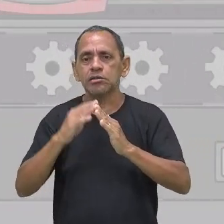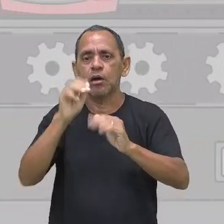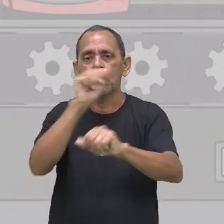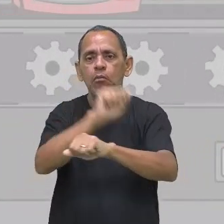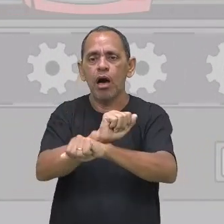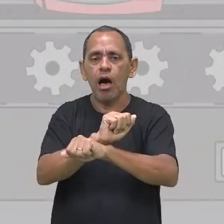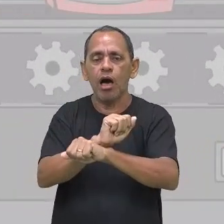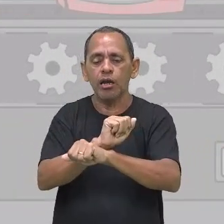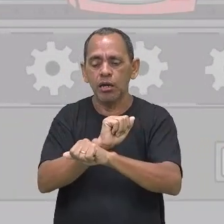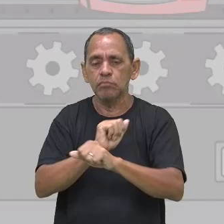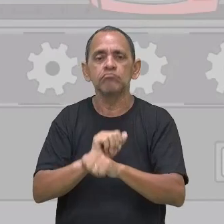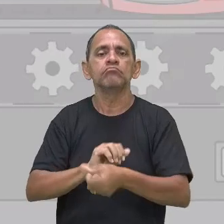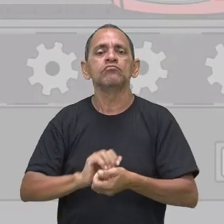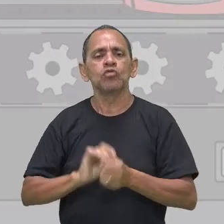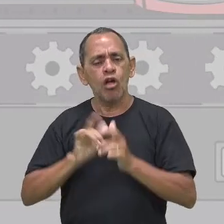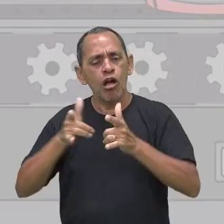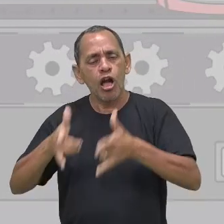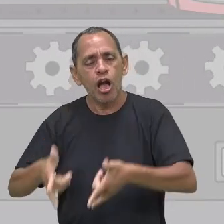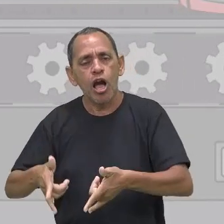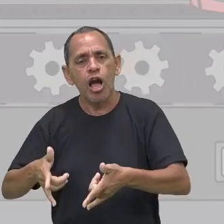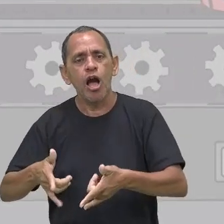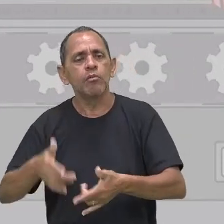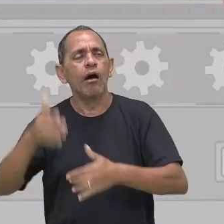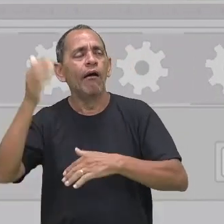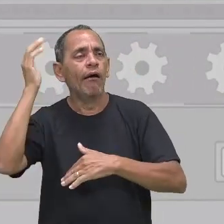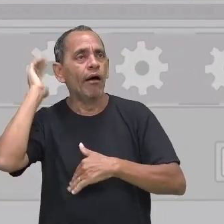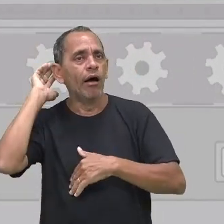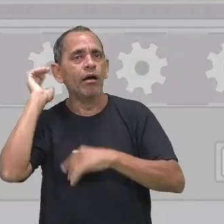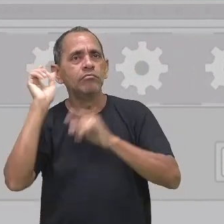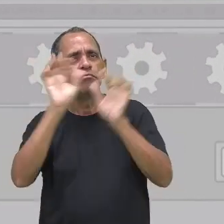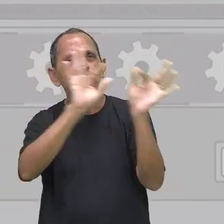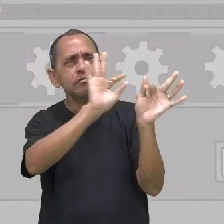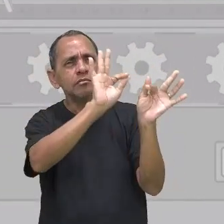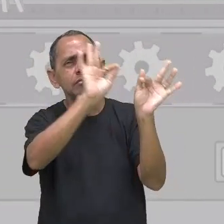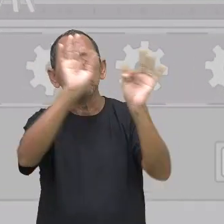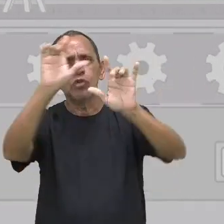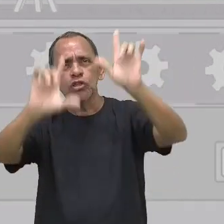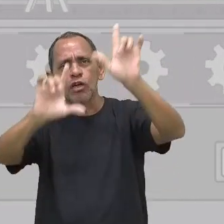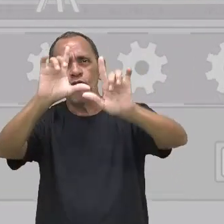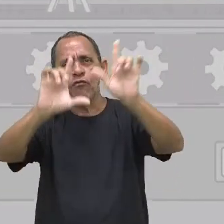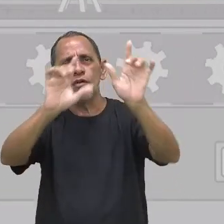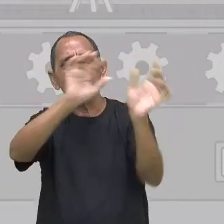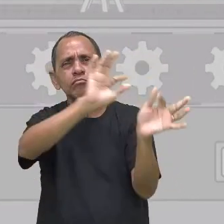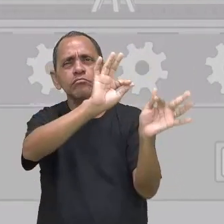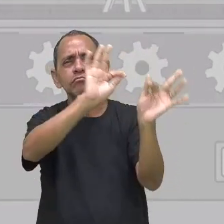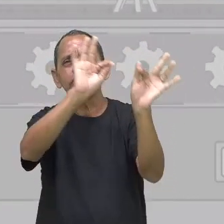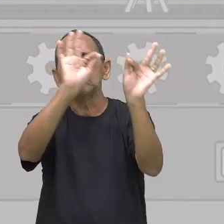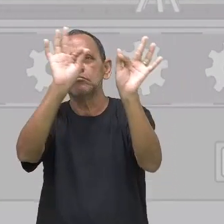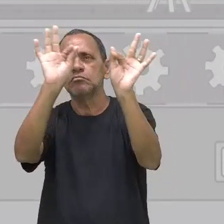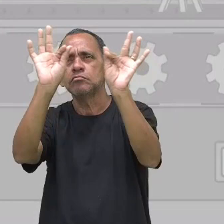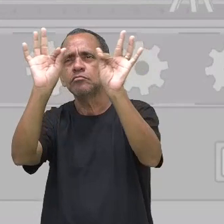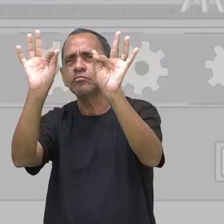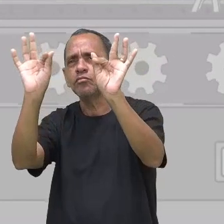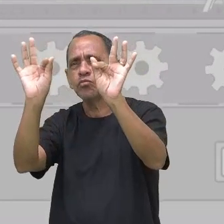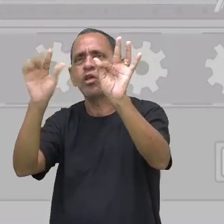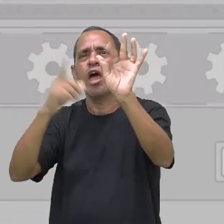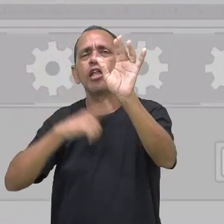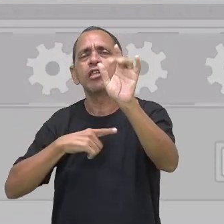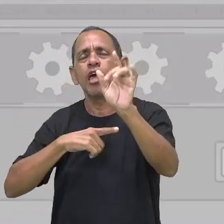filme, vai ligar a televisão e vai ter então esse entretenimento, aí vai ouvir uma